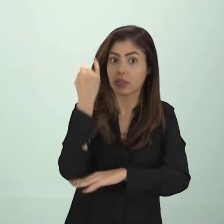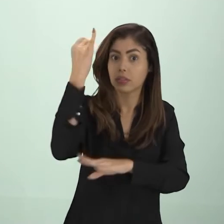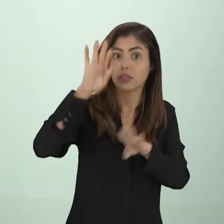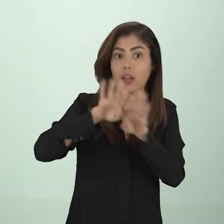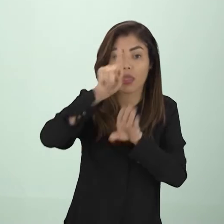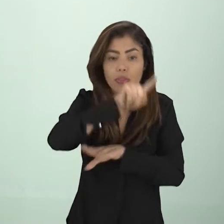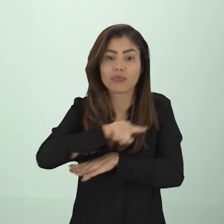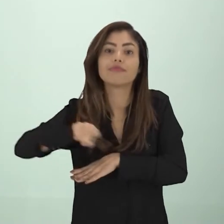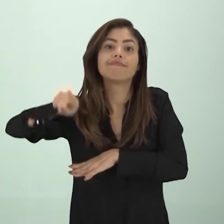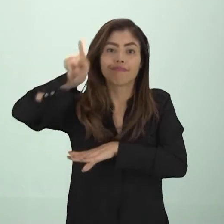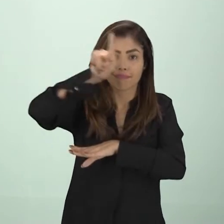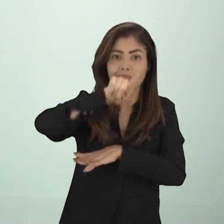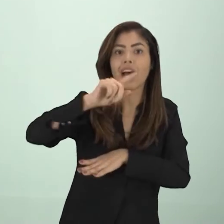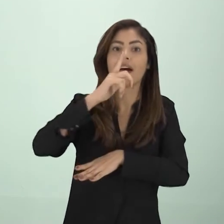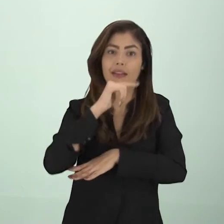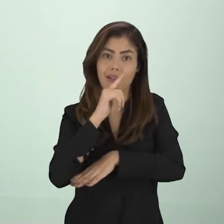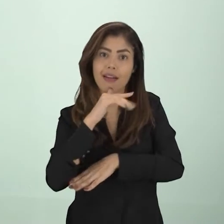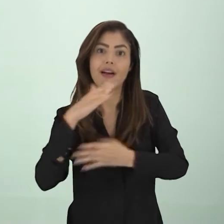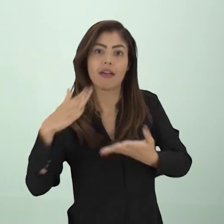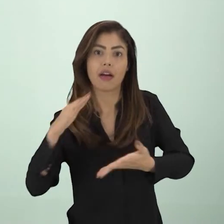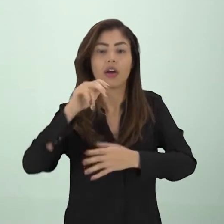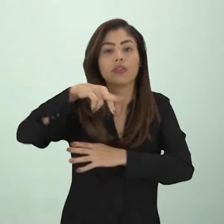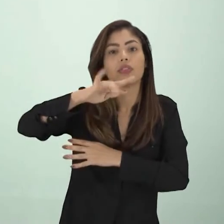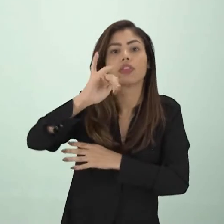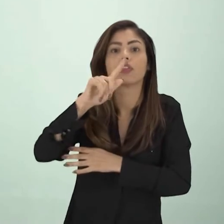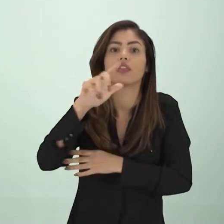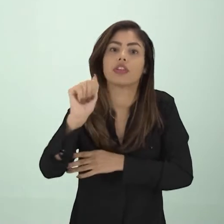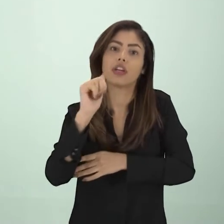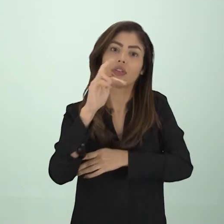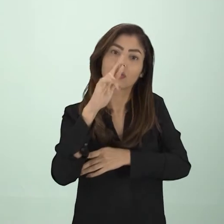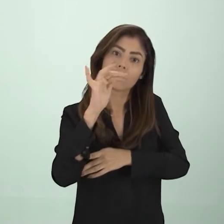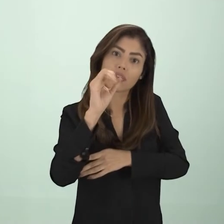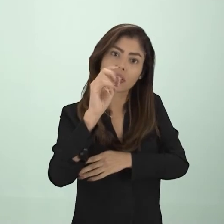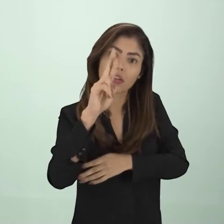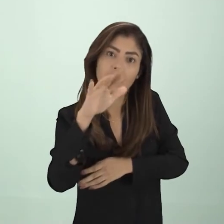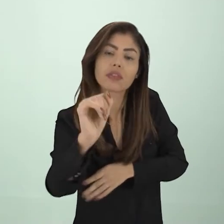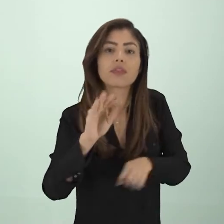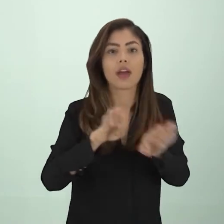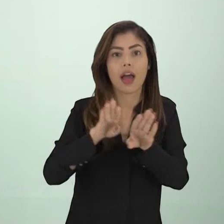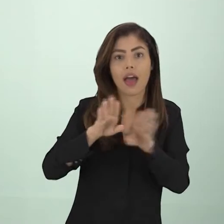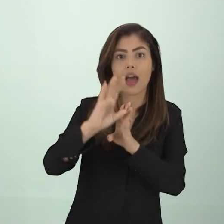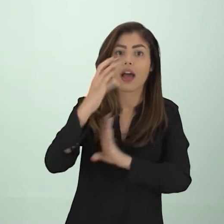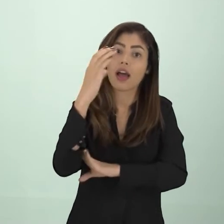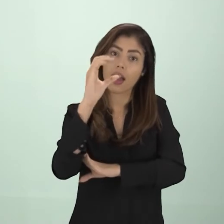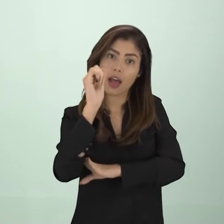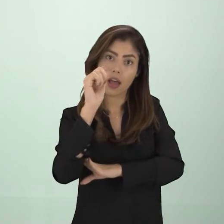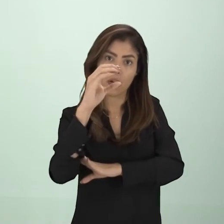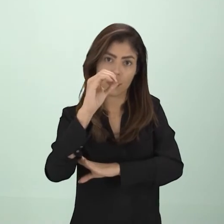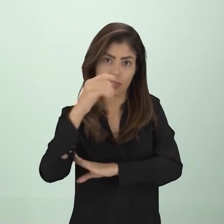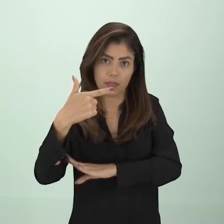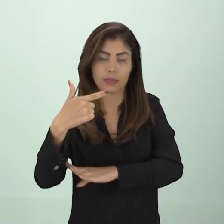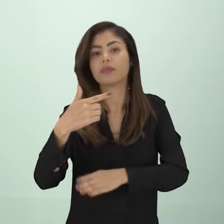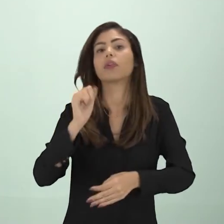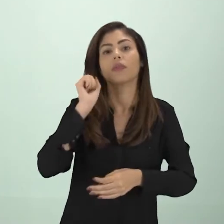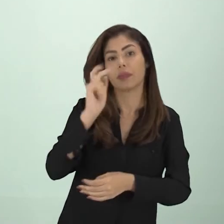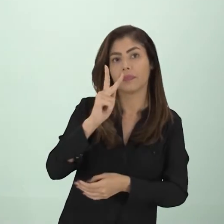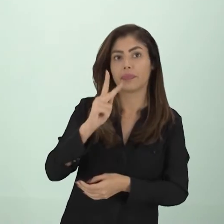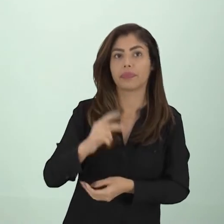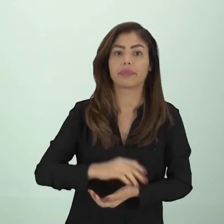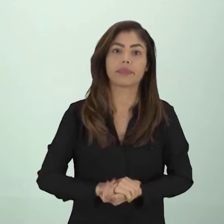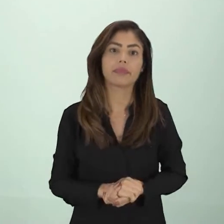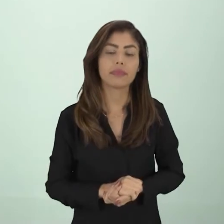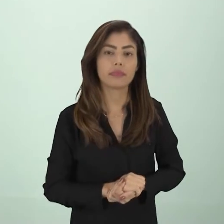ciclos, certo? Da água, do nitrogênio, do fósforo, do carbono, ok? Então,